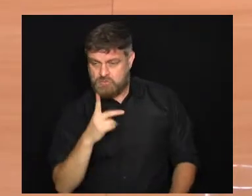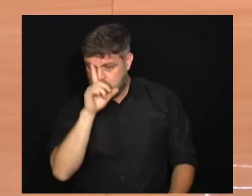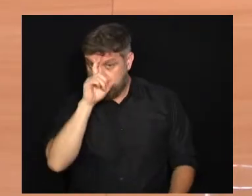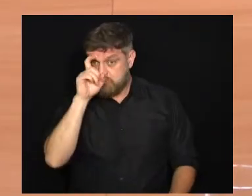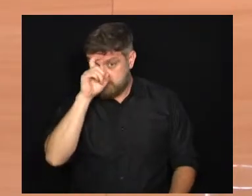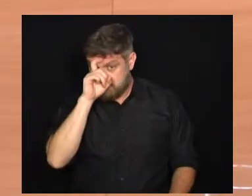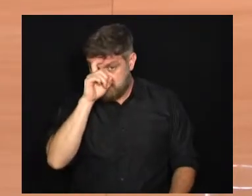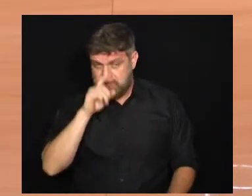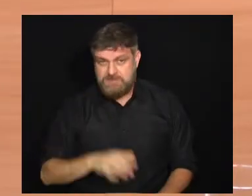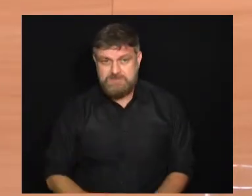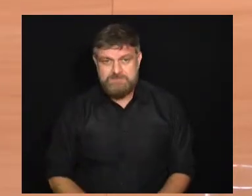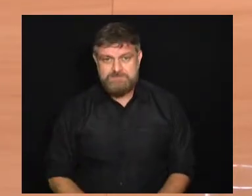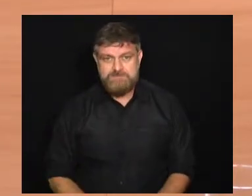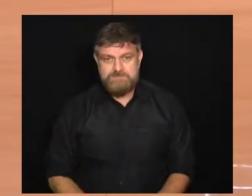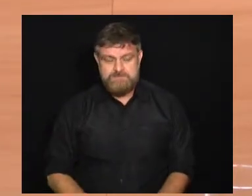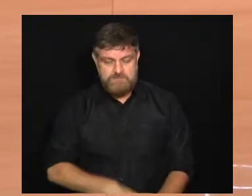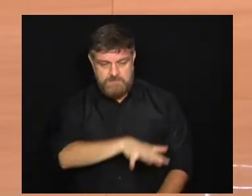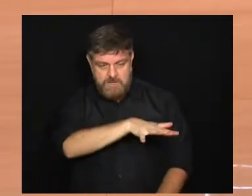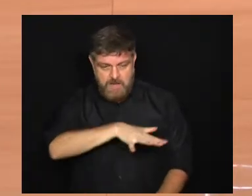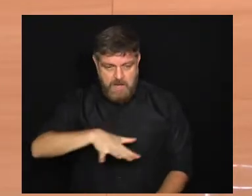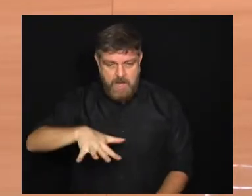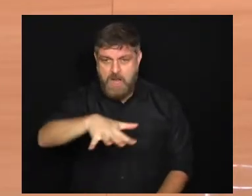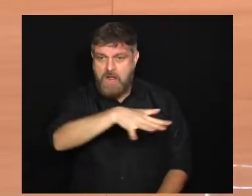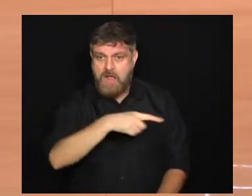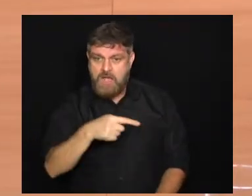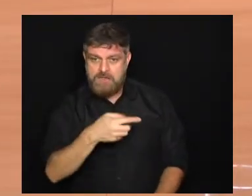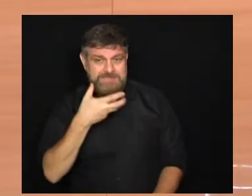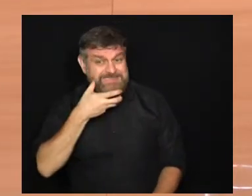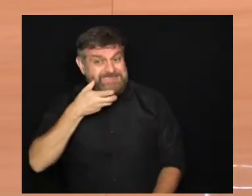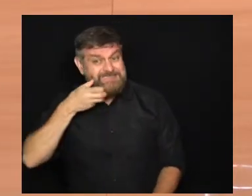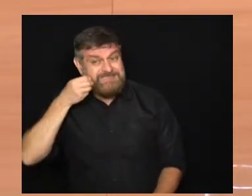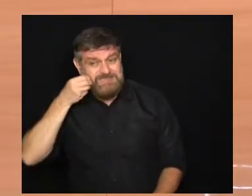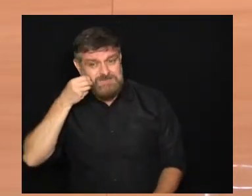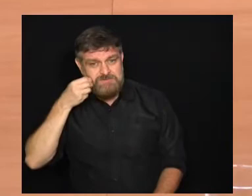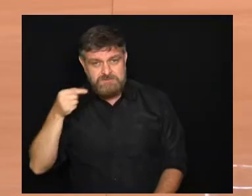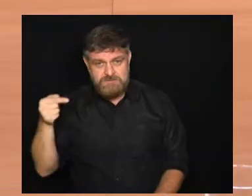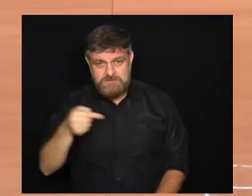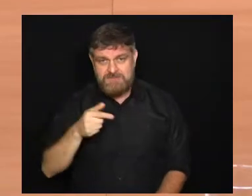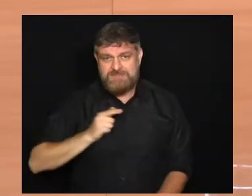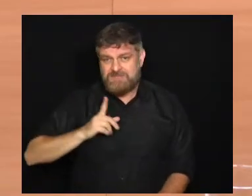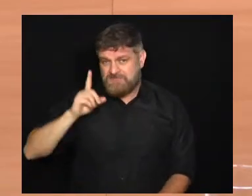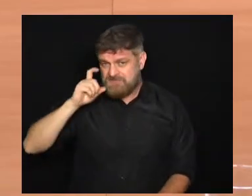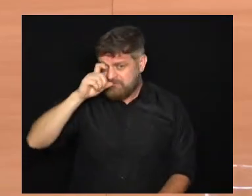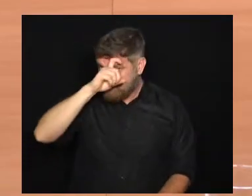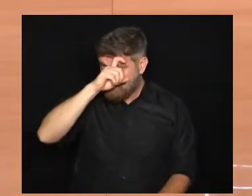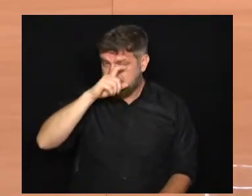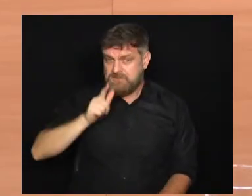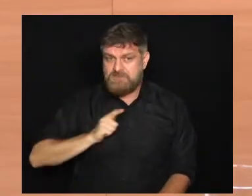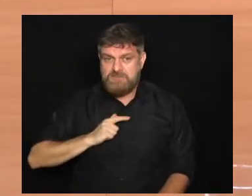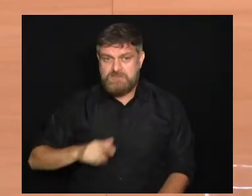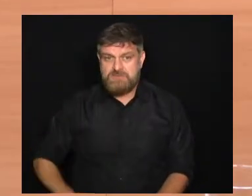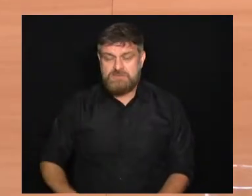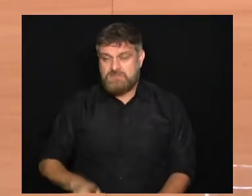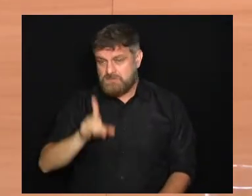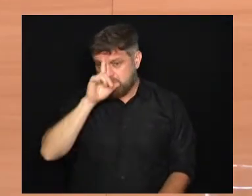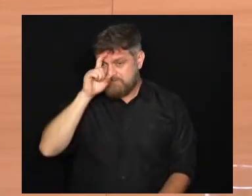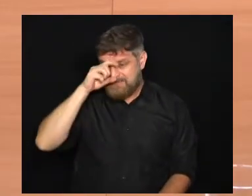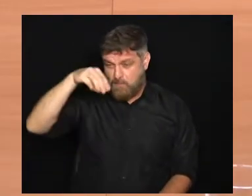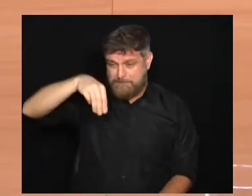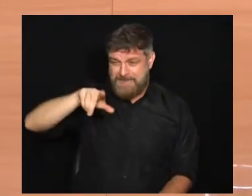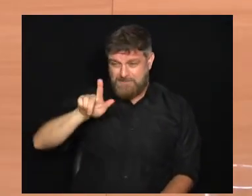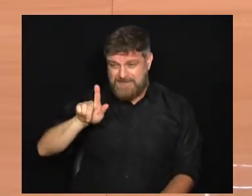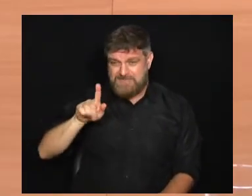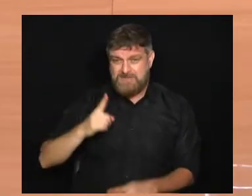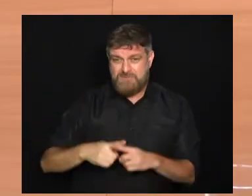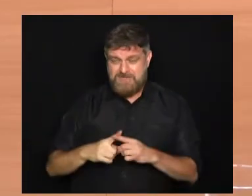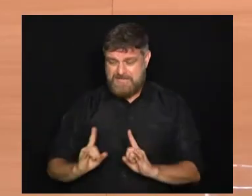hospitais. Áreas estão sendo destinadas. Nós temos um pouco de dificuldade na unidade do Mário Gatti, por ser um